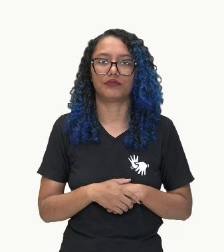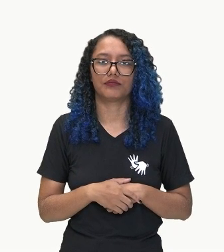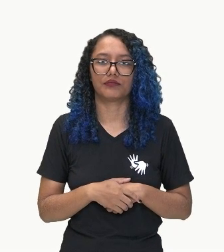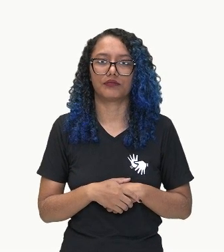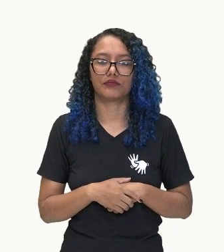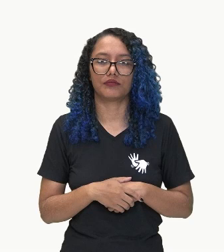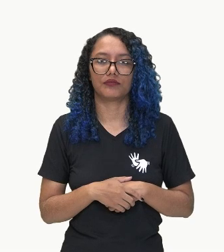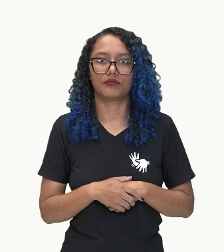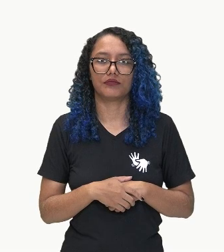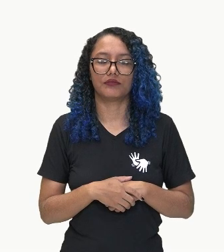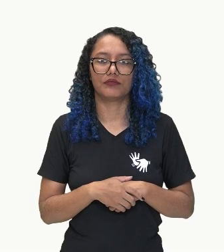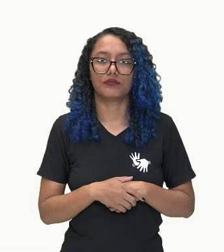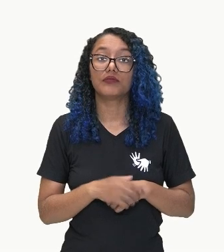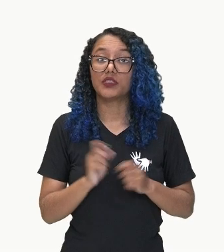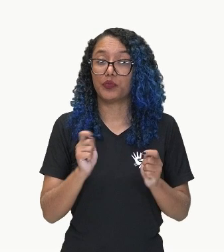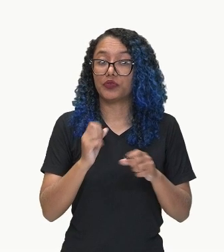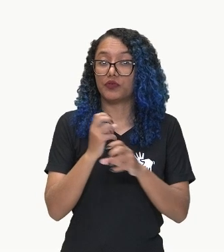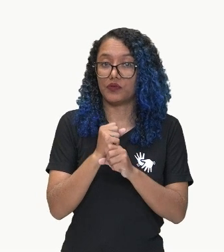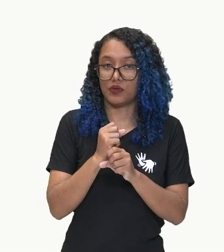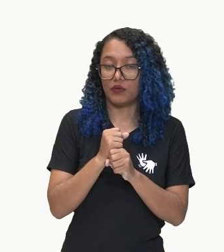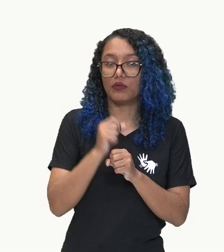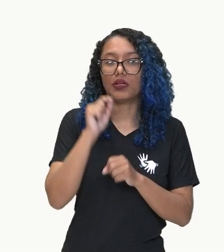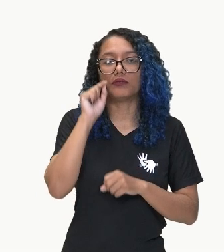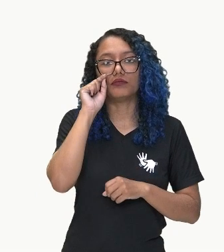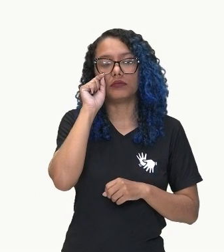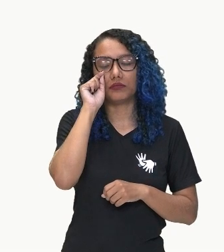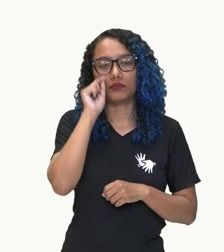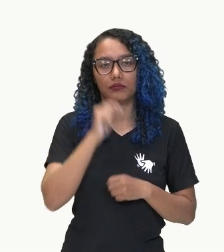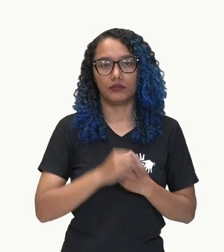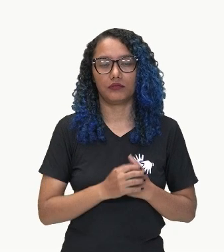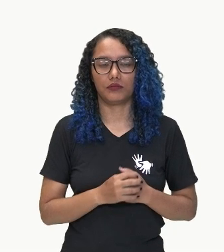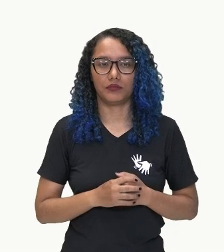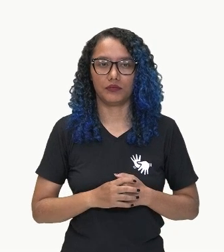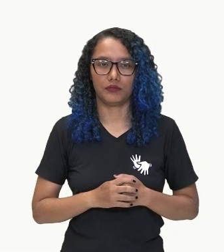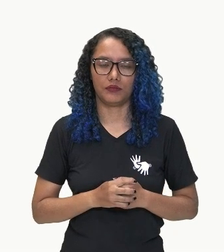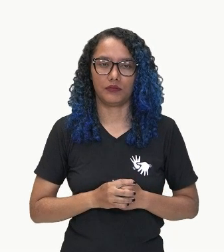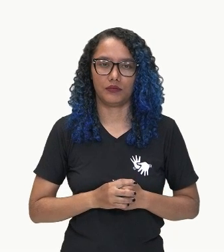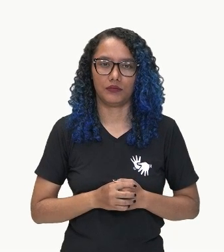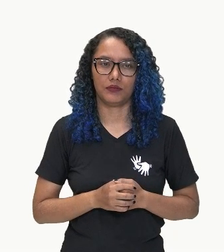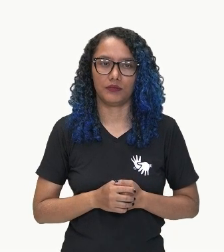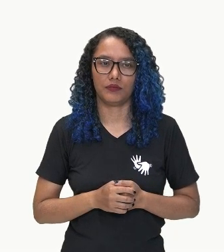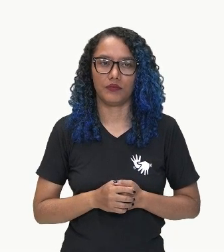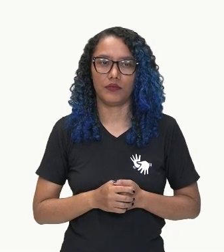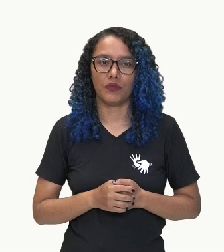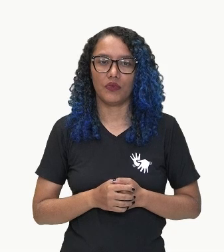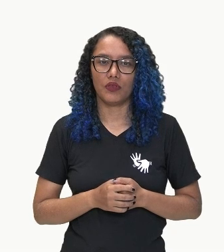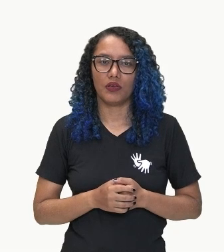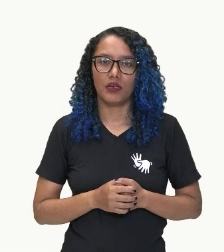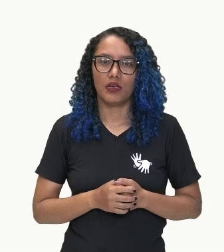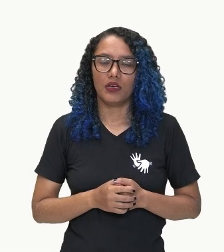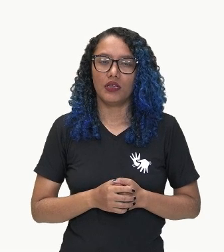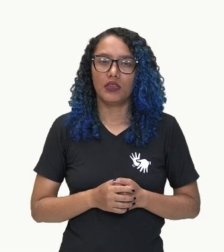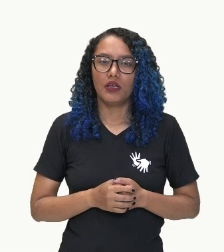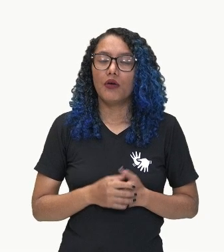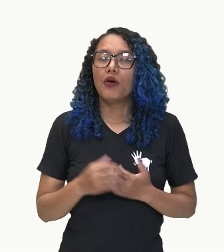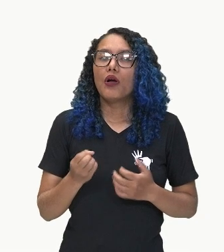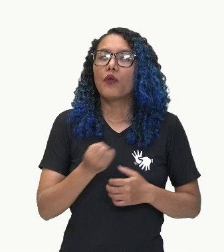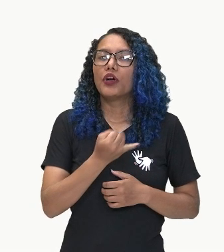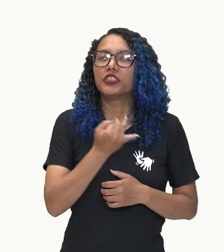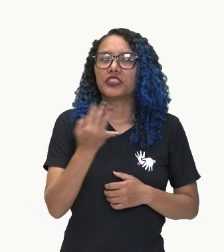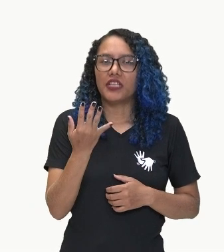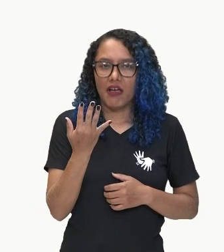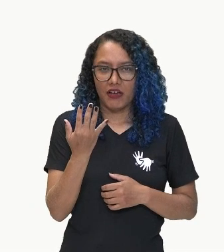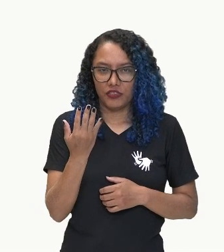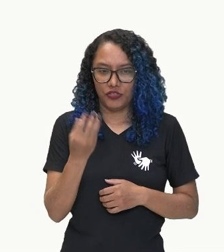esquema para nós resolvermos. Quantos reais o Murilo ele vai dividir entre os netos?